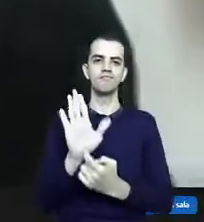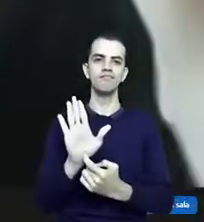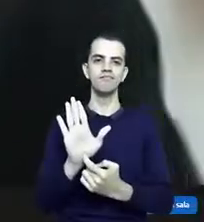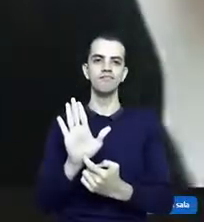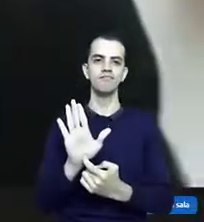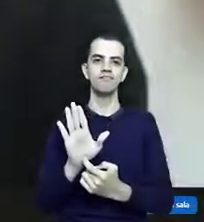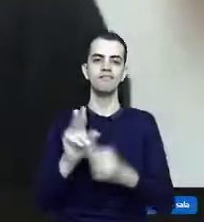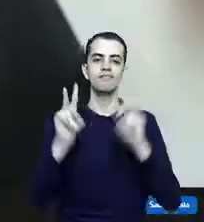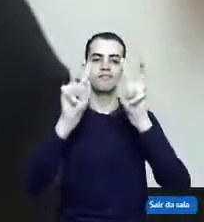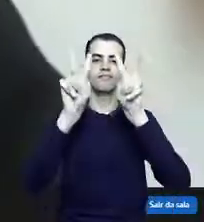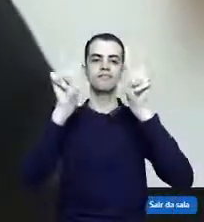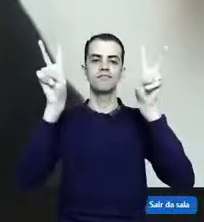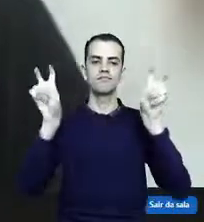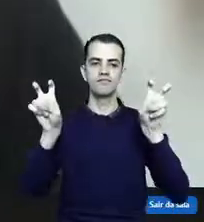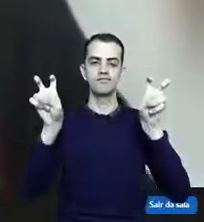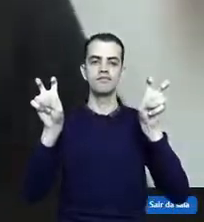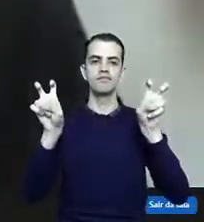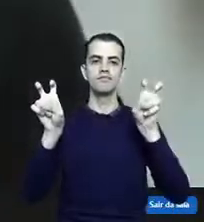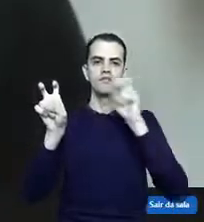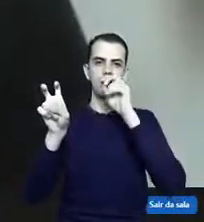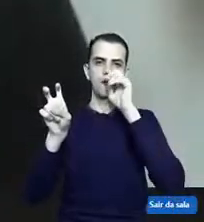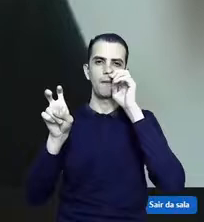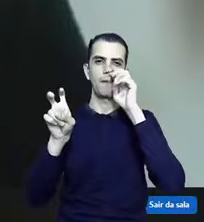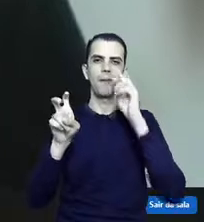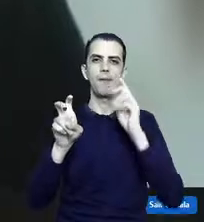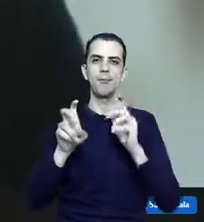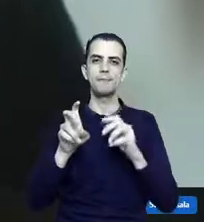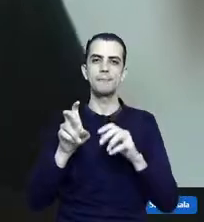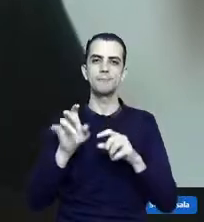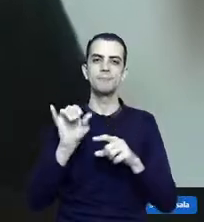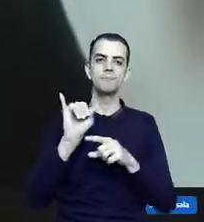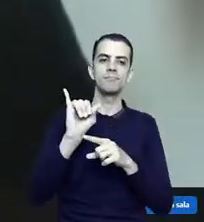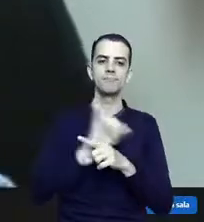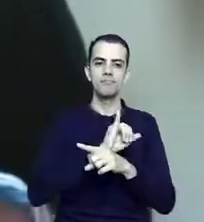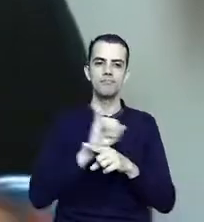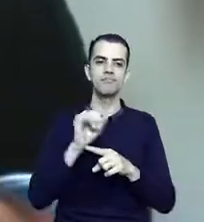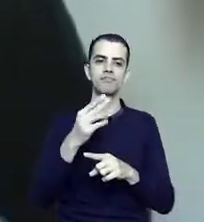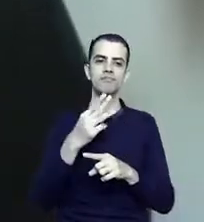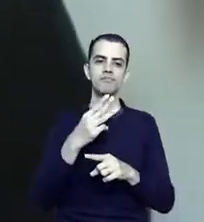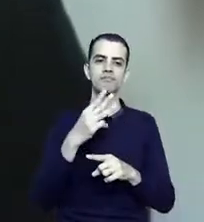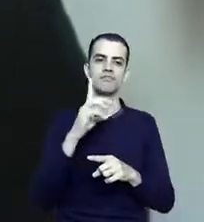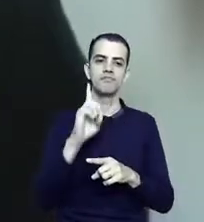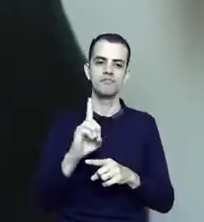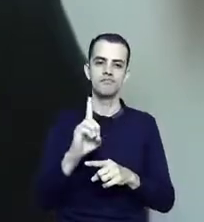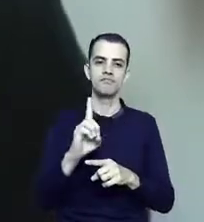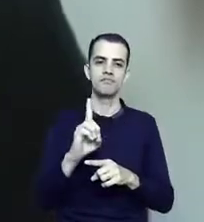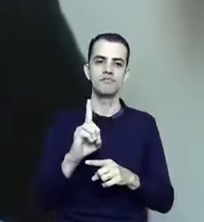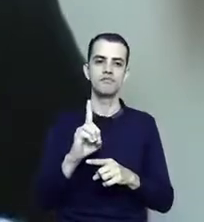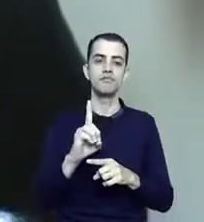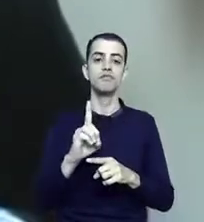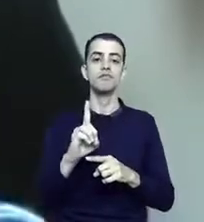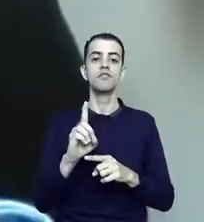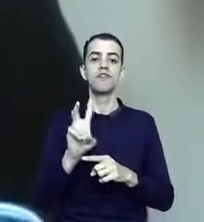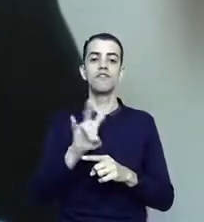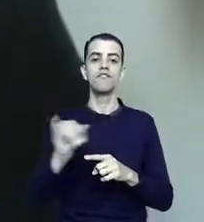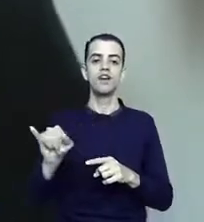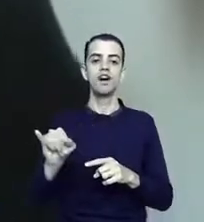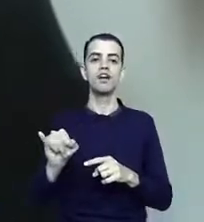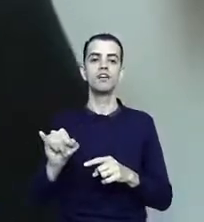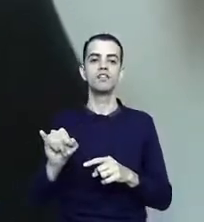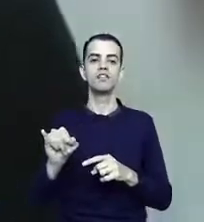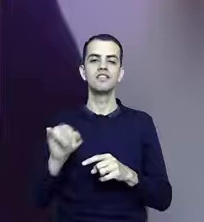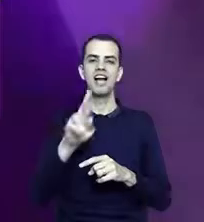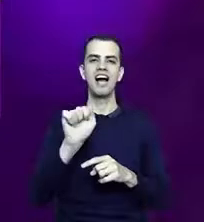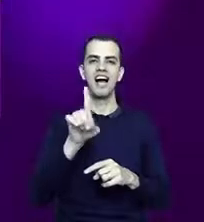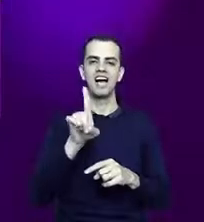o tema relacionado, que é um planejamento em 3D da consolidação viciosa do rádio